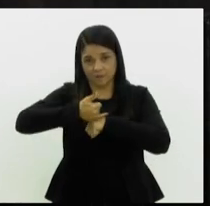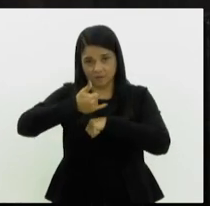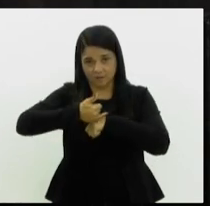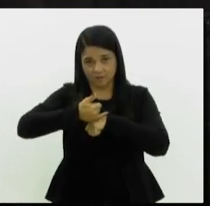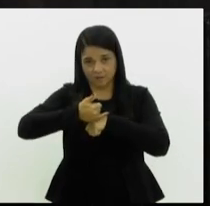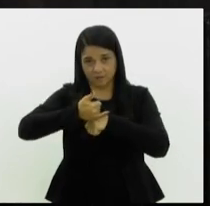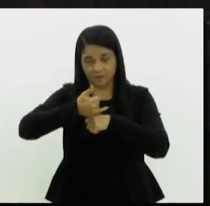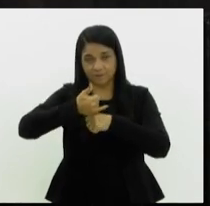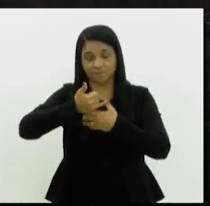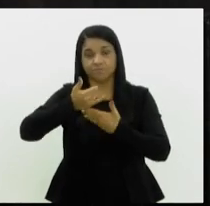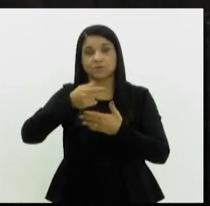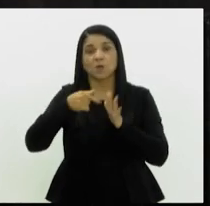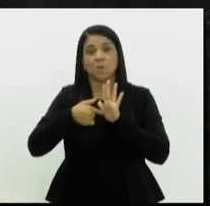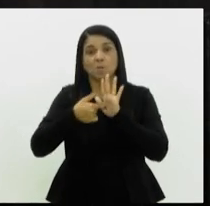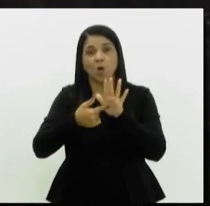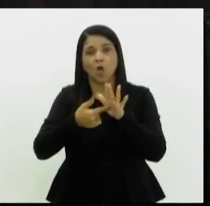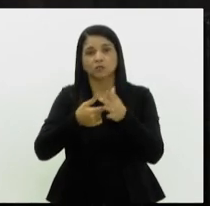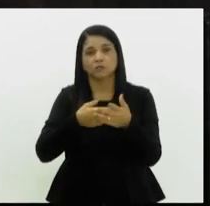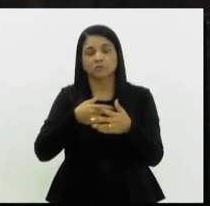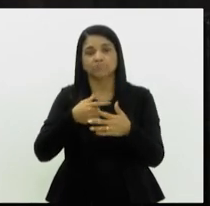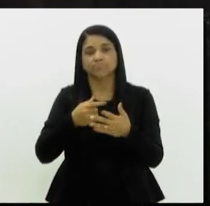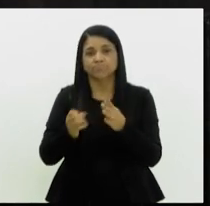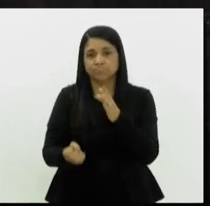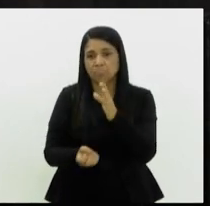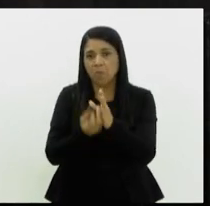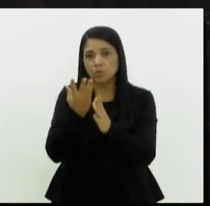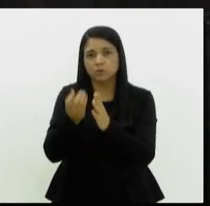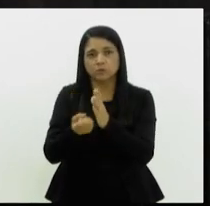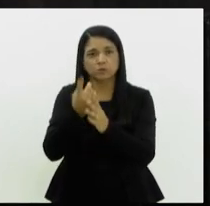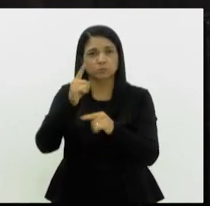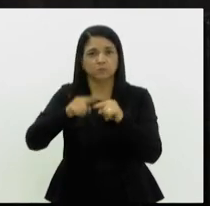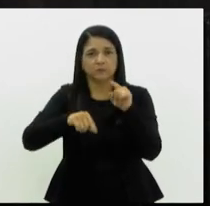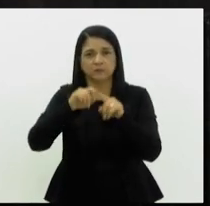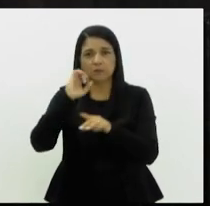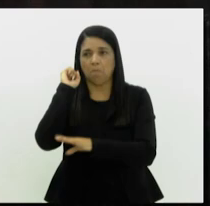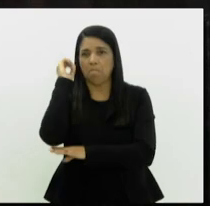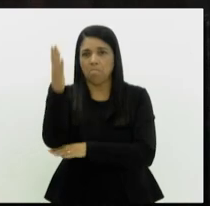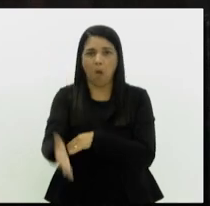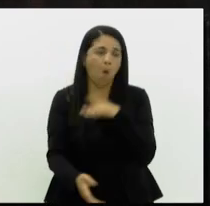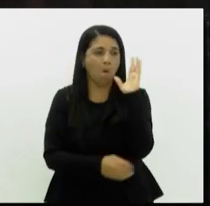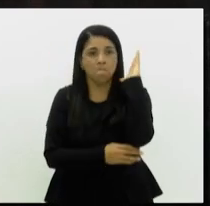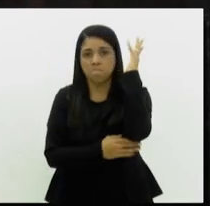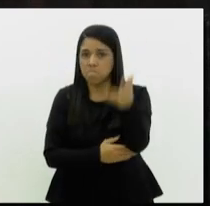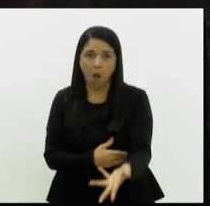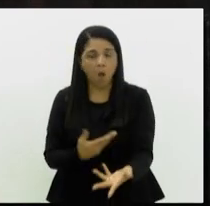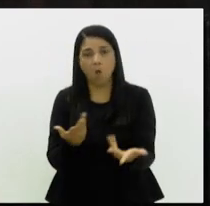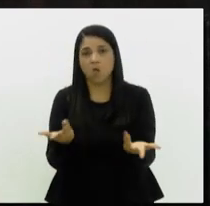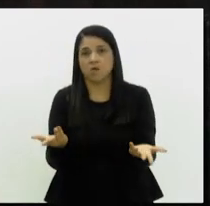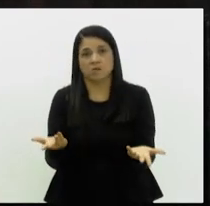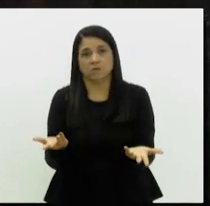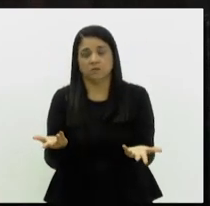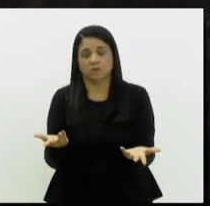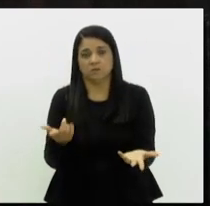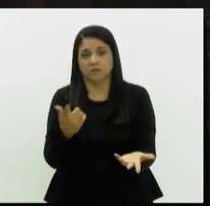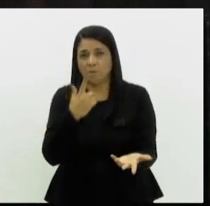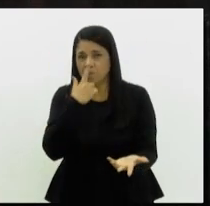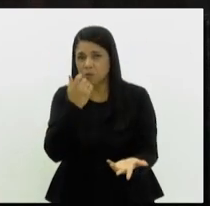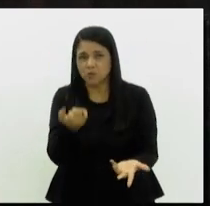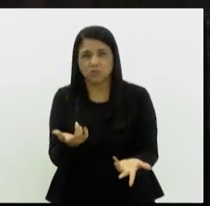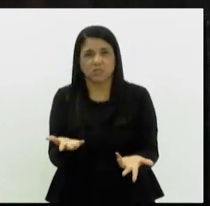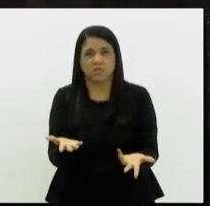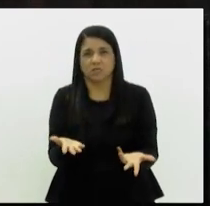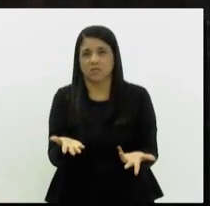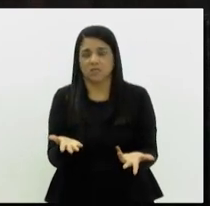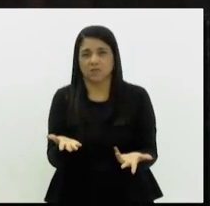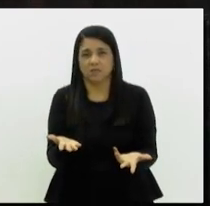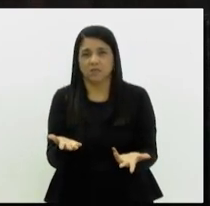na produção de mercadorias e, consequentemente, destruição do meio ambiente. Então, do nosso ponto de vista, nós queremos tratar desse